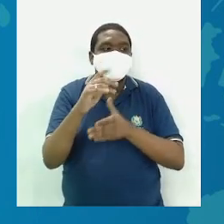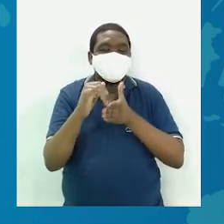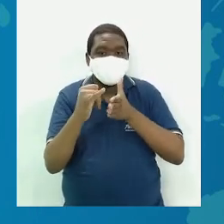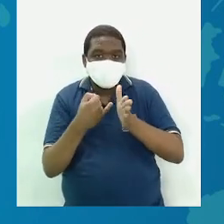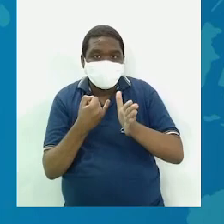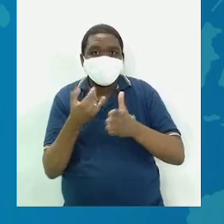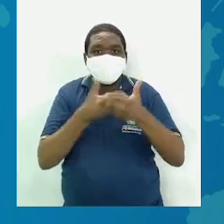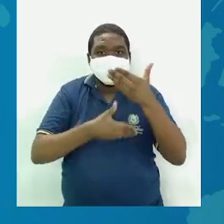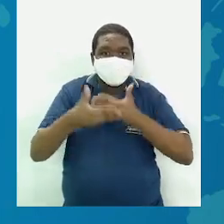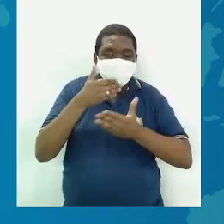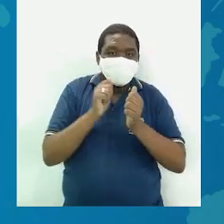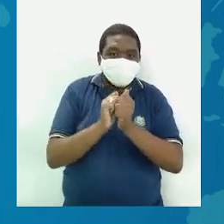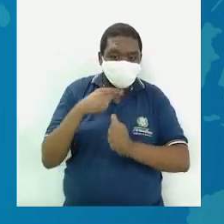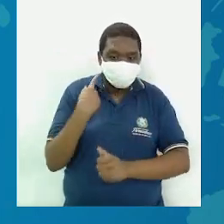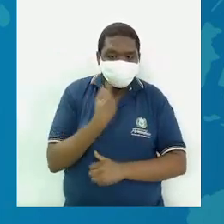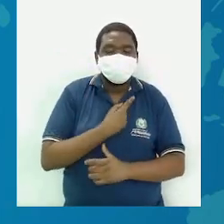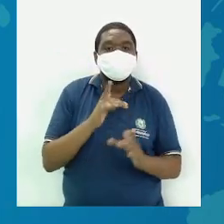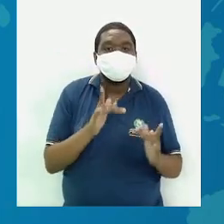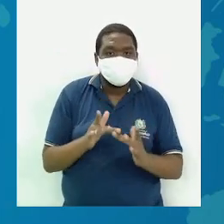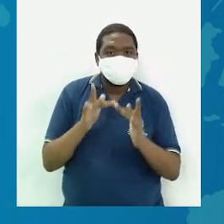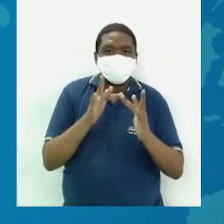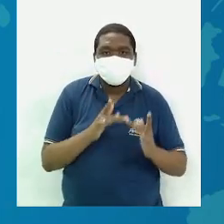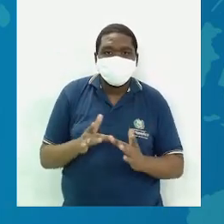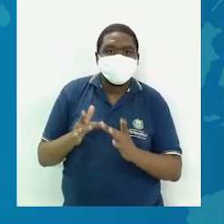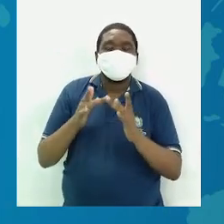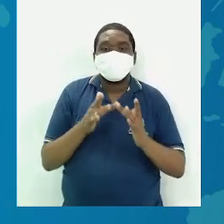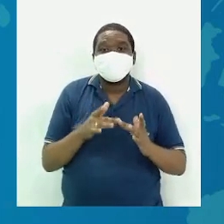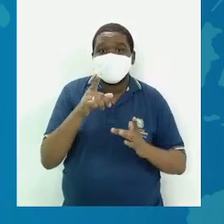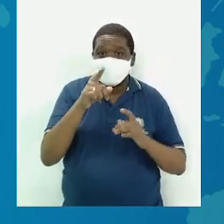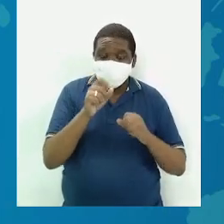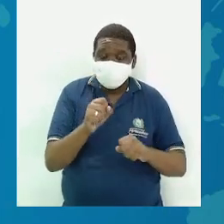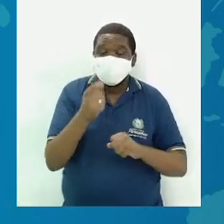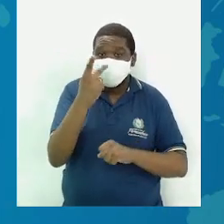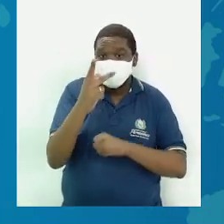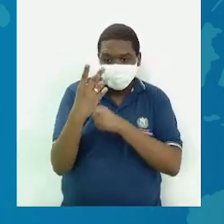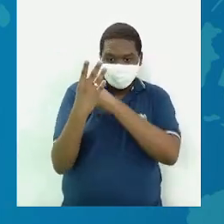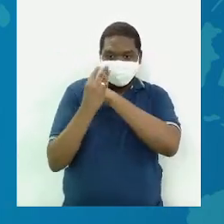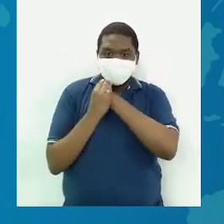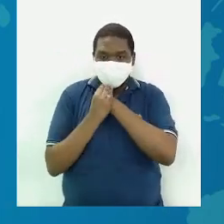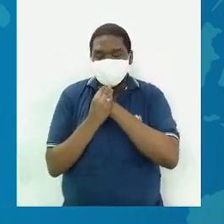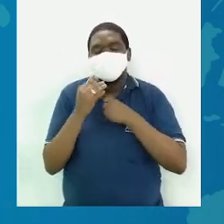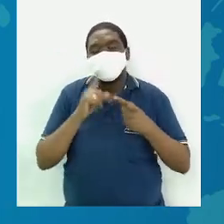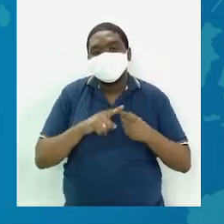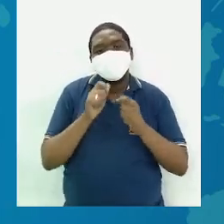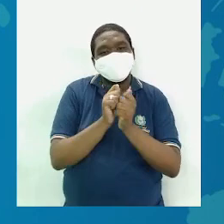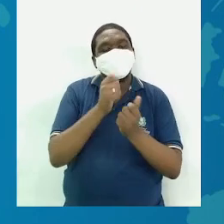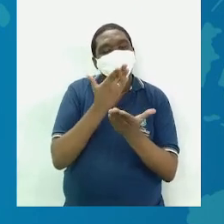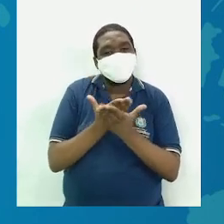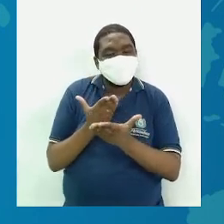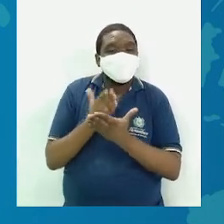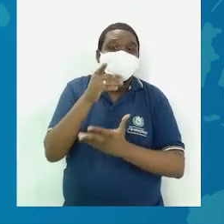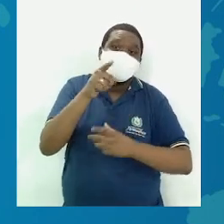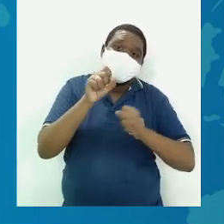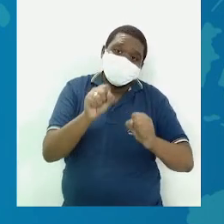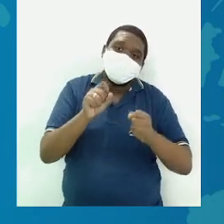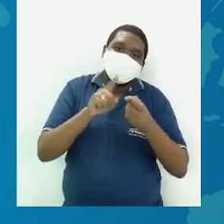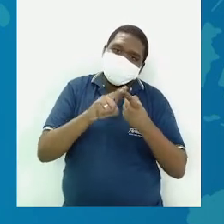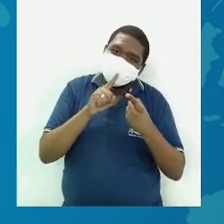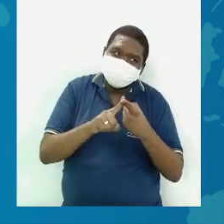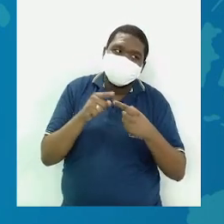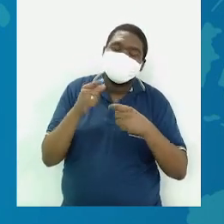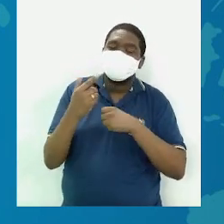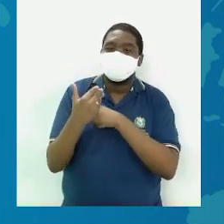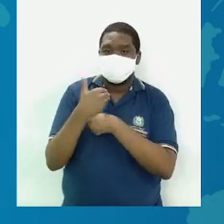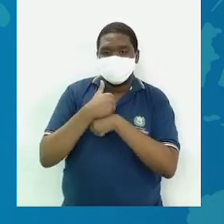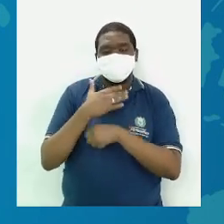participe conosco, interaja, tire a sua foto, mande ali junto com a aula. Também você pode entrar no